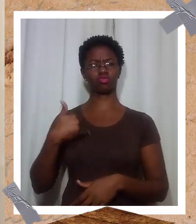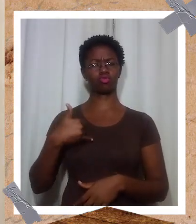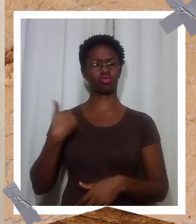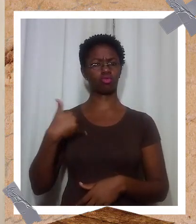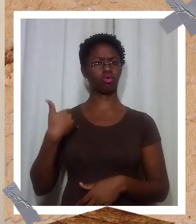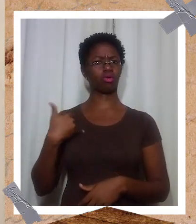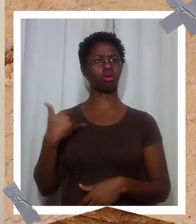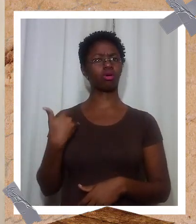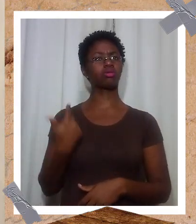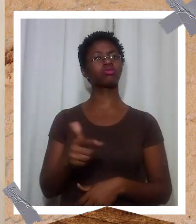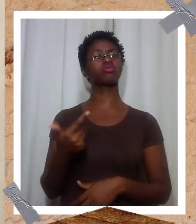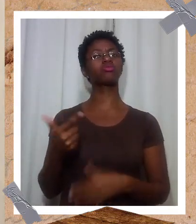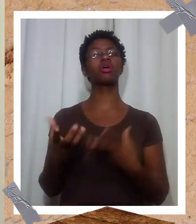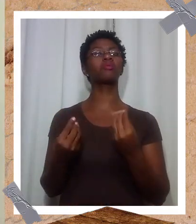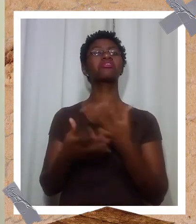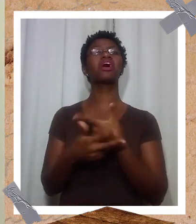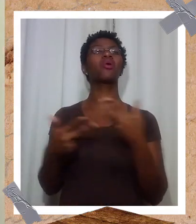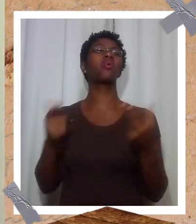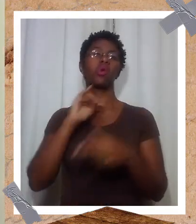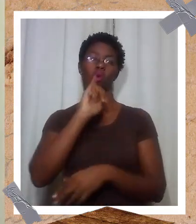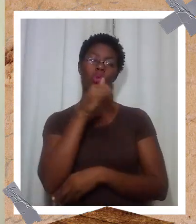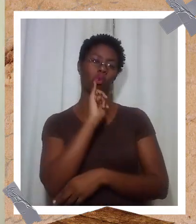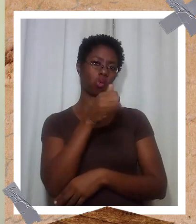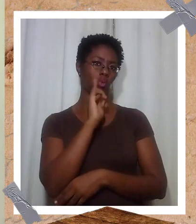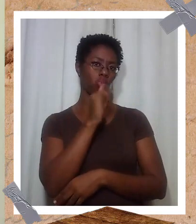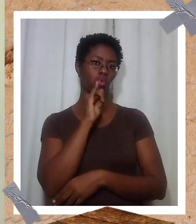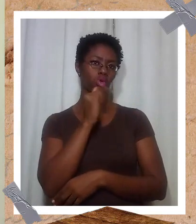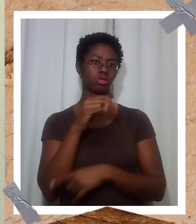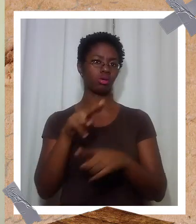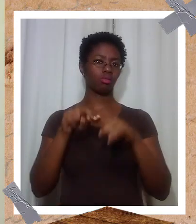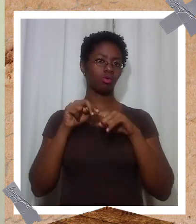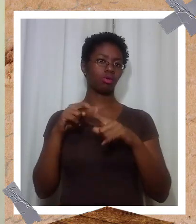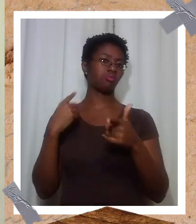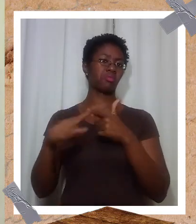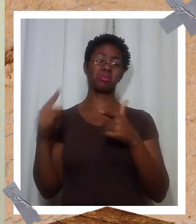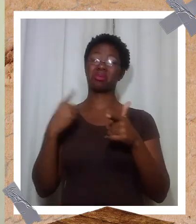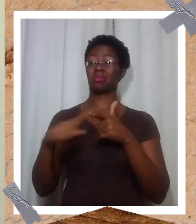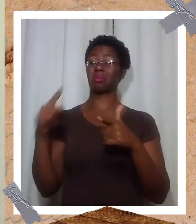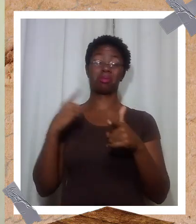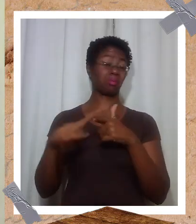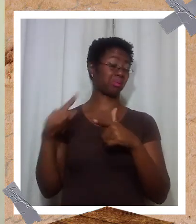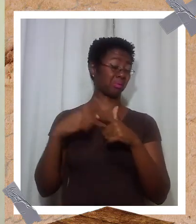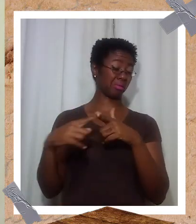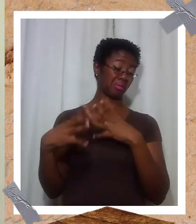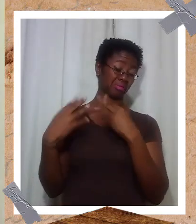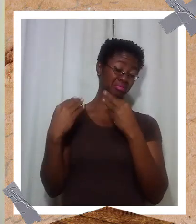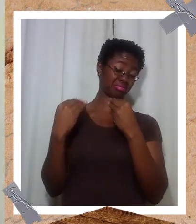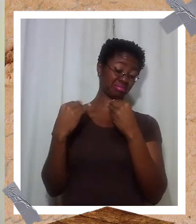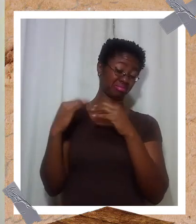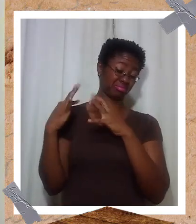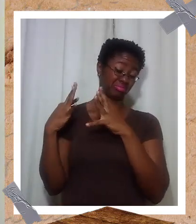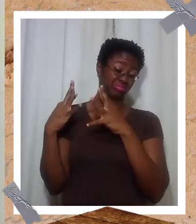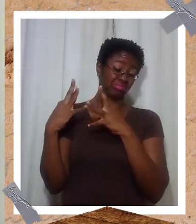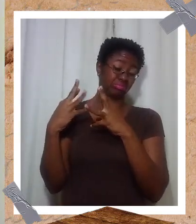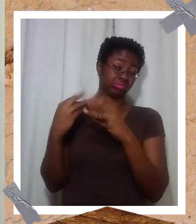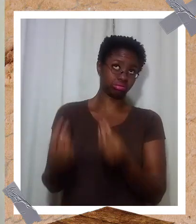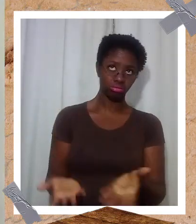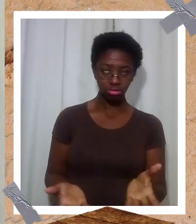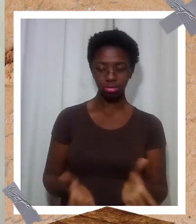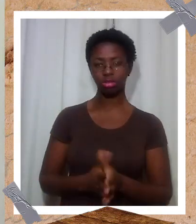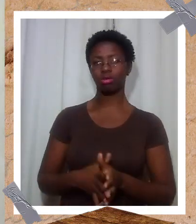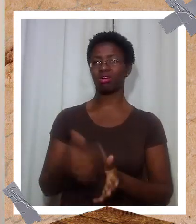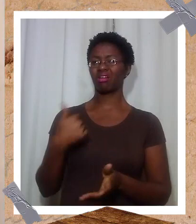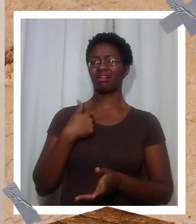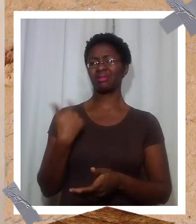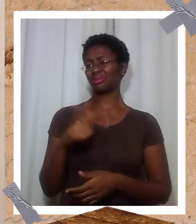não tenho muita coisa para contar, a não ser muitos problemas. Então, porque eu não tinha muita expectativa